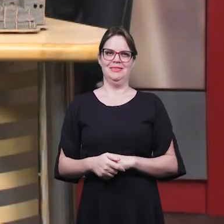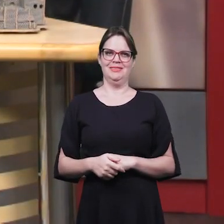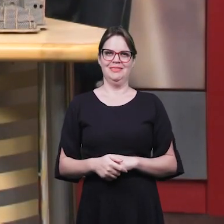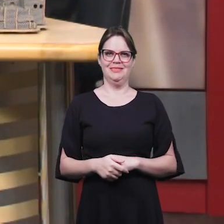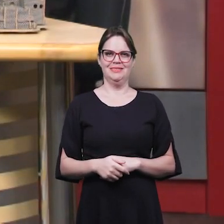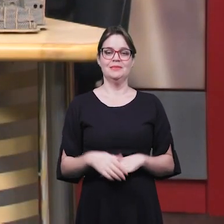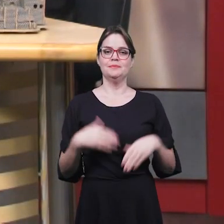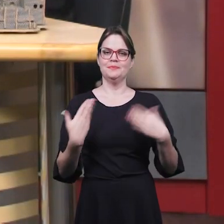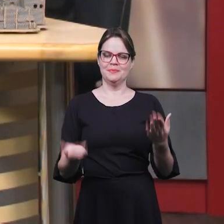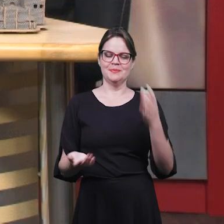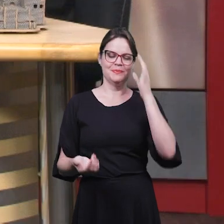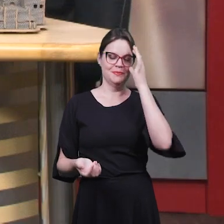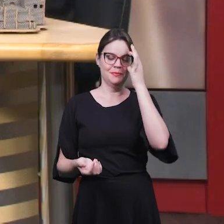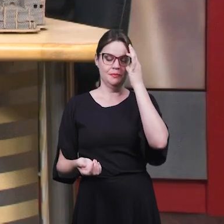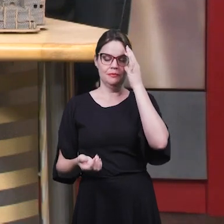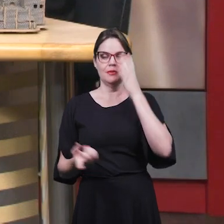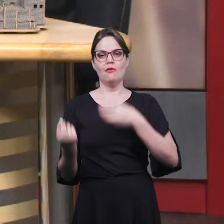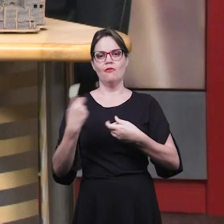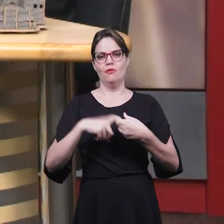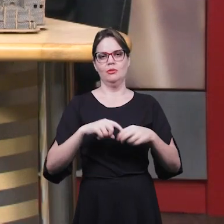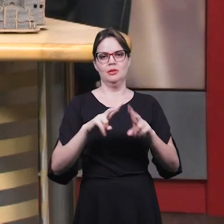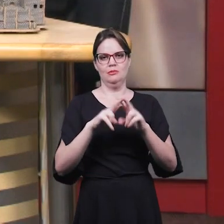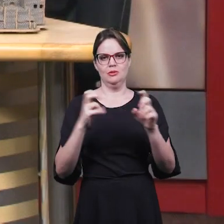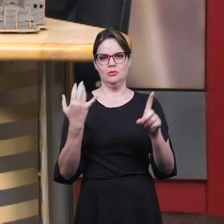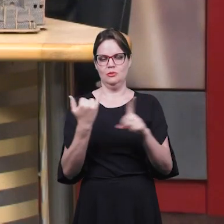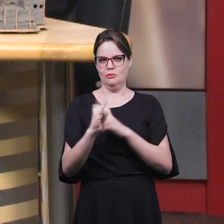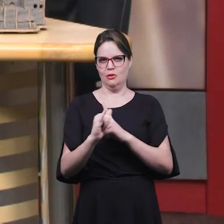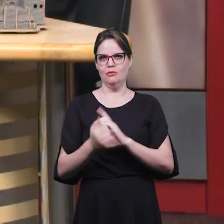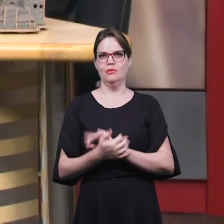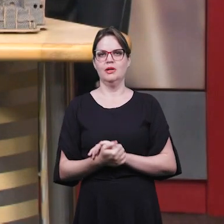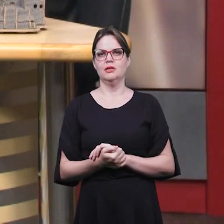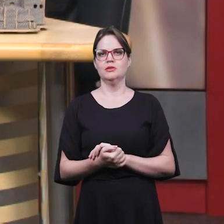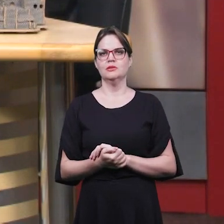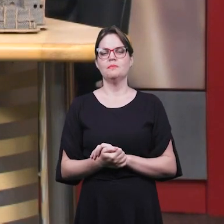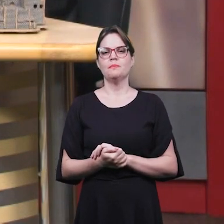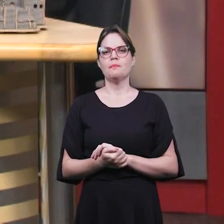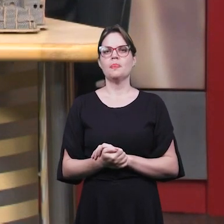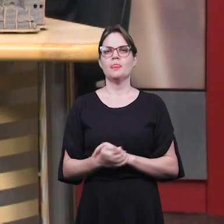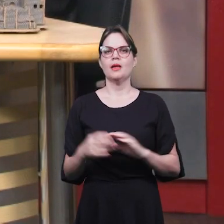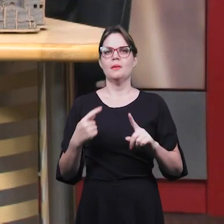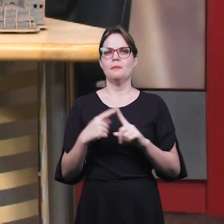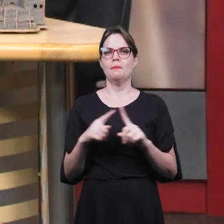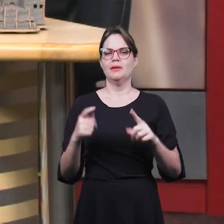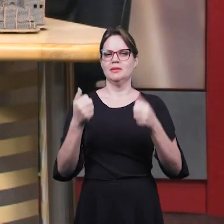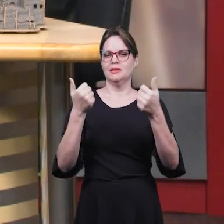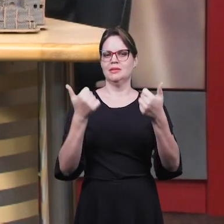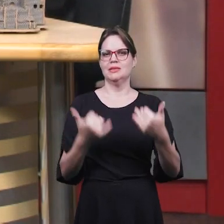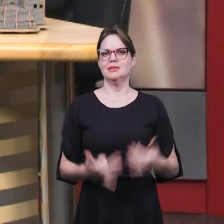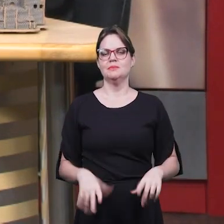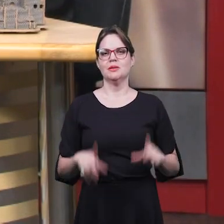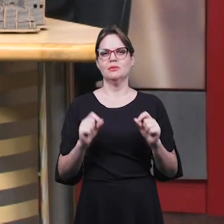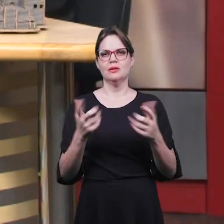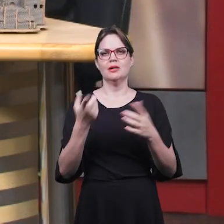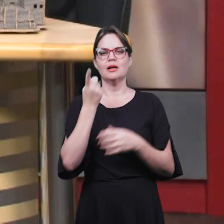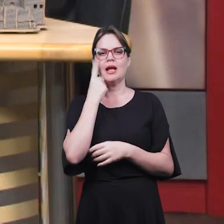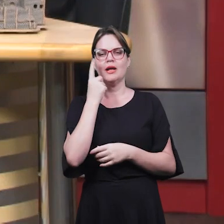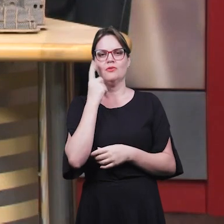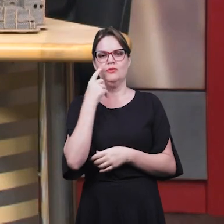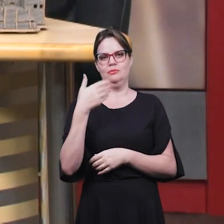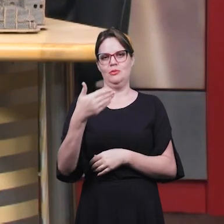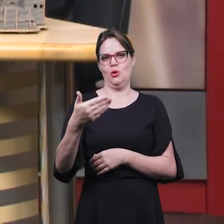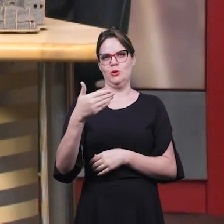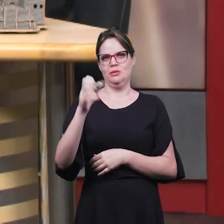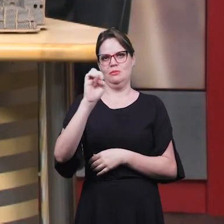vamos voltar um pouco aqui ao profético ainda, mas vamos falar um pouquinho mais aqui. Eu queria ver a figura